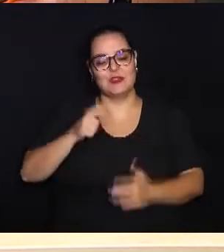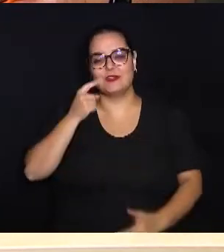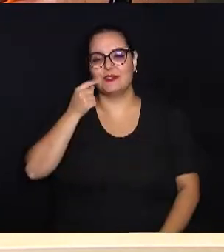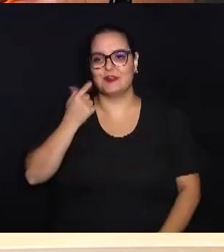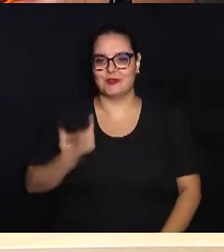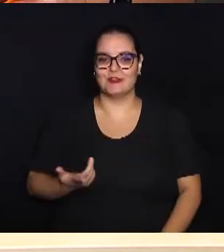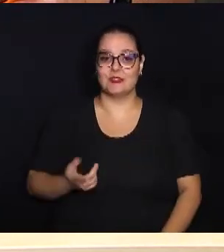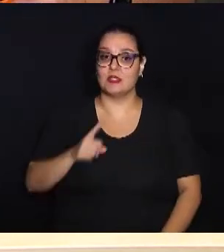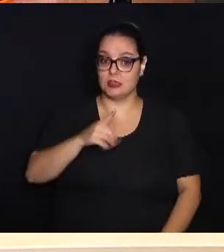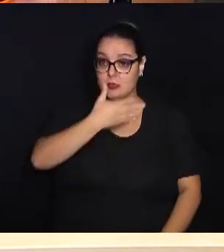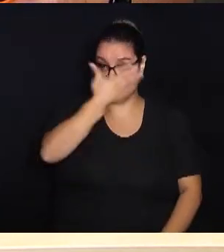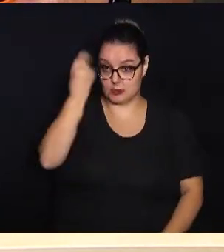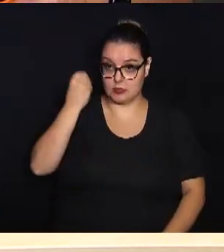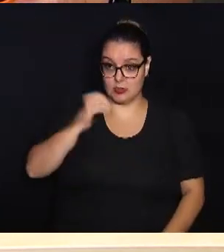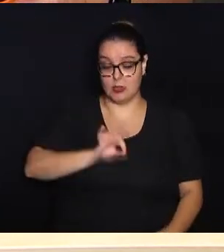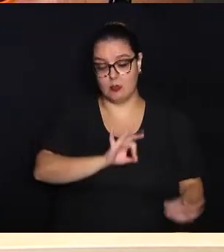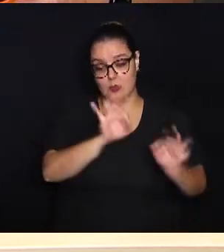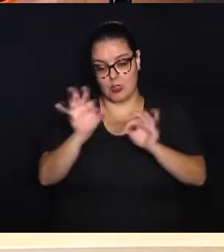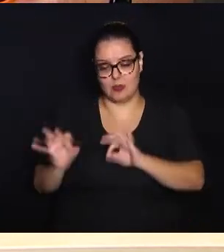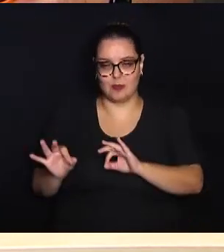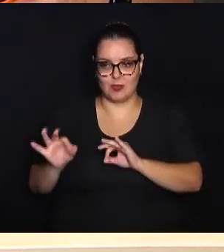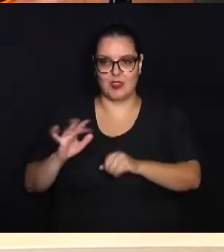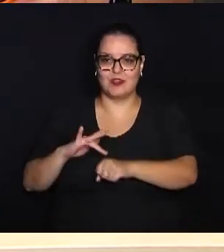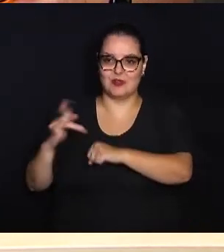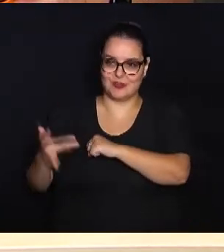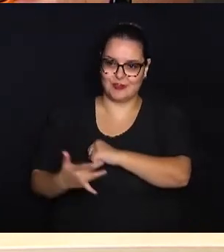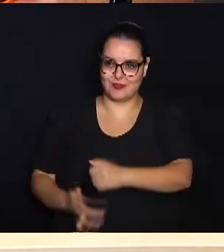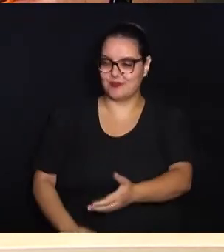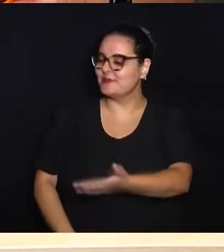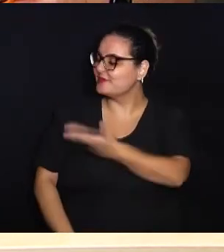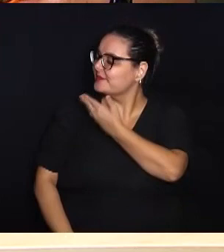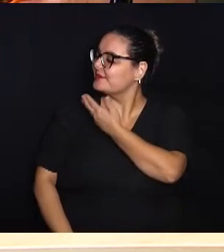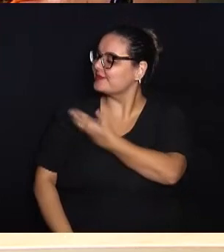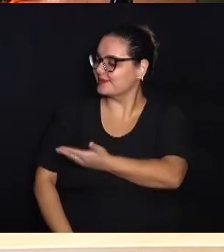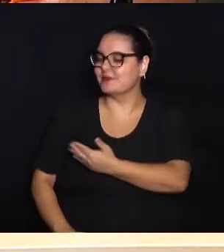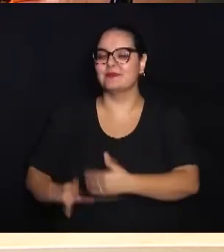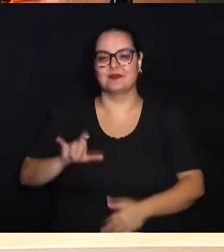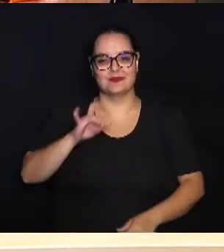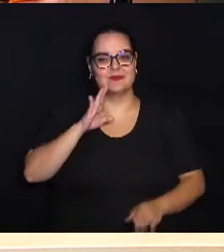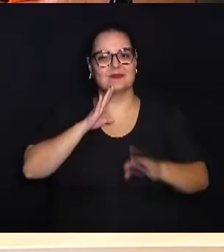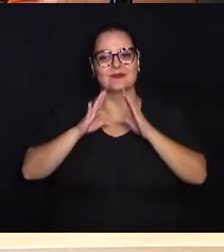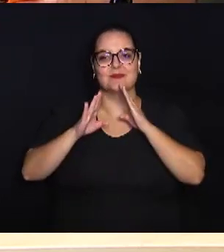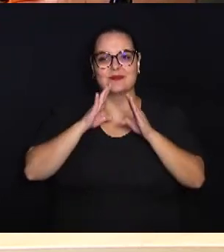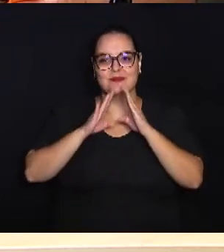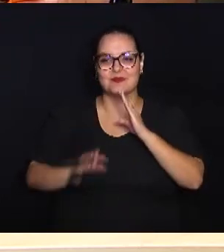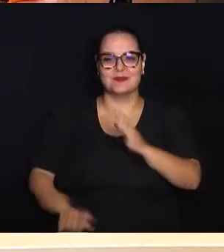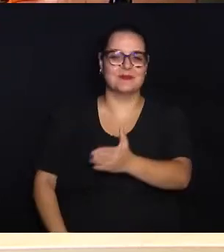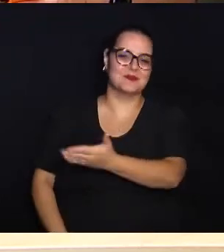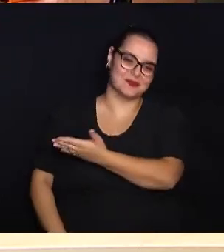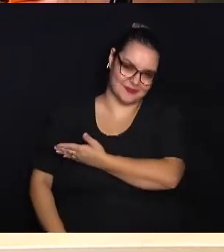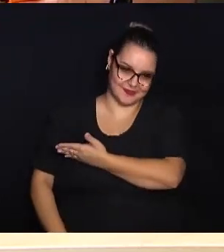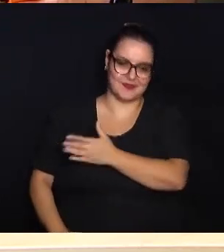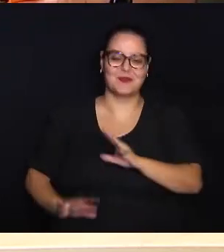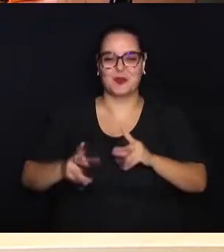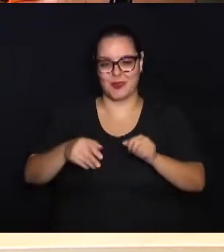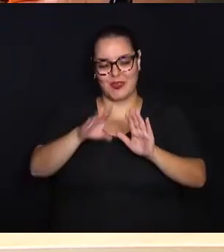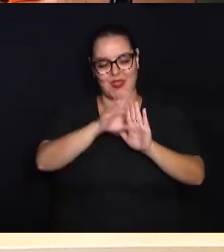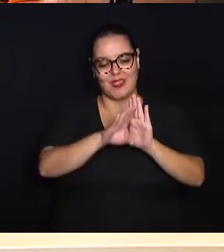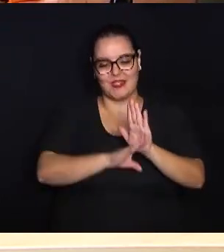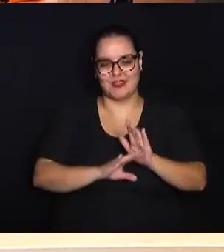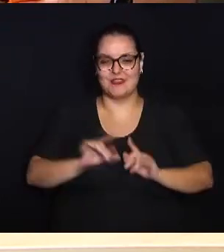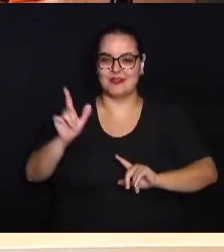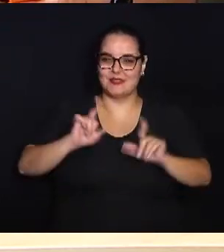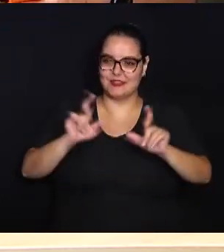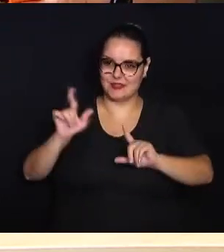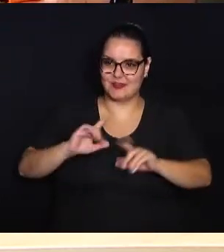na ponta do lápis. Não se esqueçam de acompanhar as nossas redes sociais, o Instagram e o Facebook TV Câmara Campinas e toda a